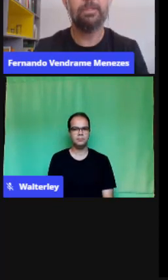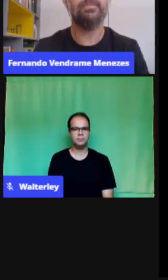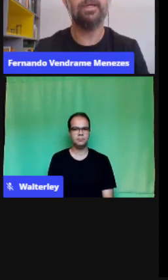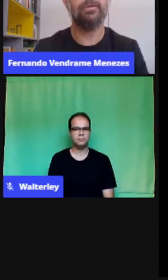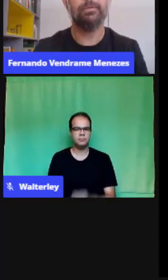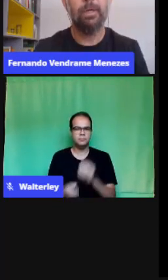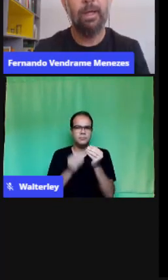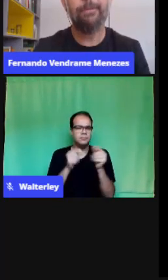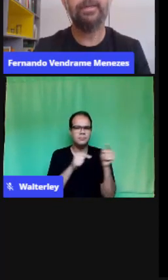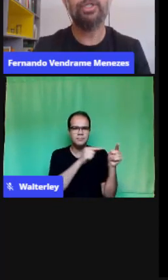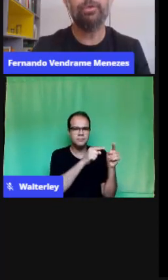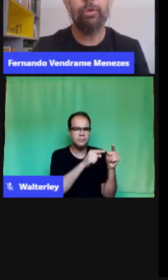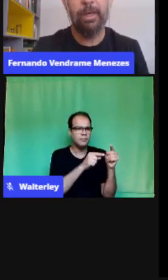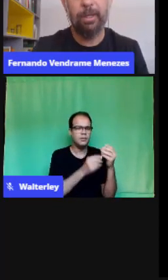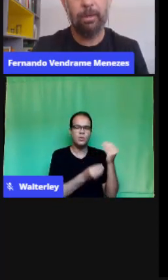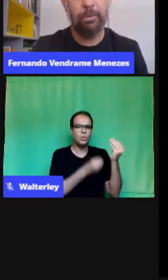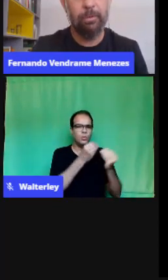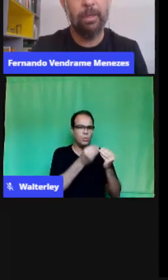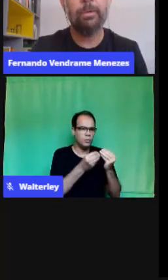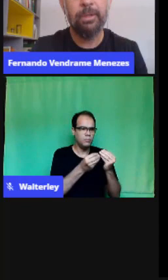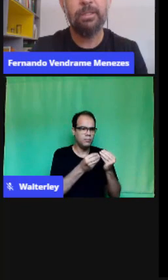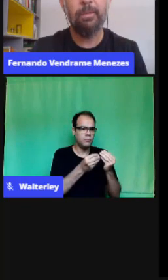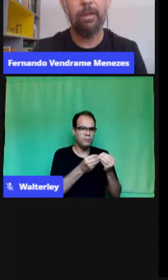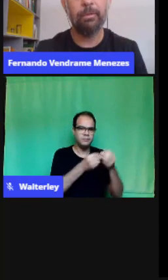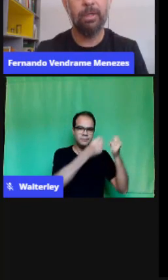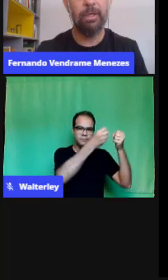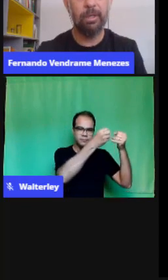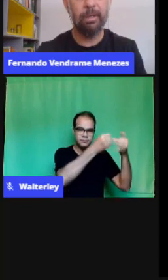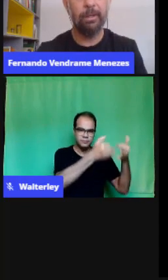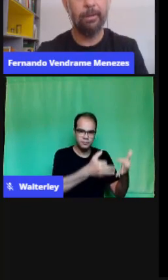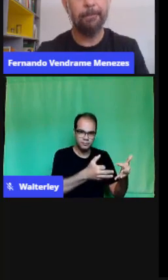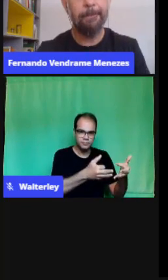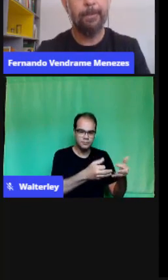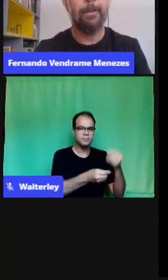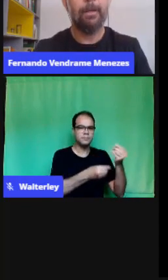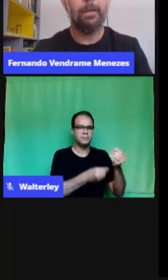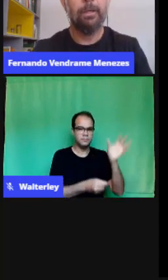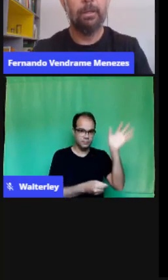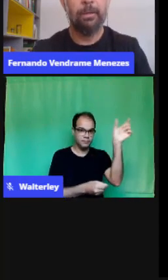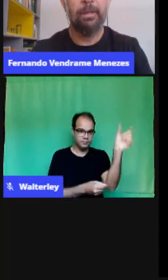aquele acontecimento, refletiu sobre aquele acontecimento e